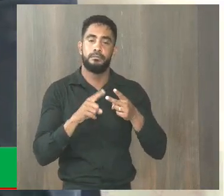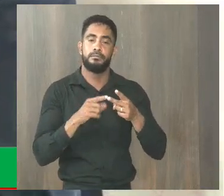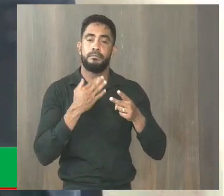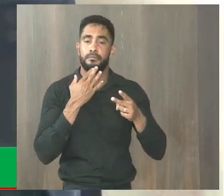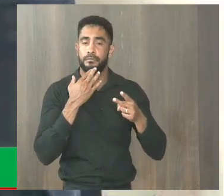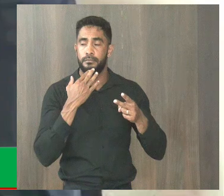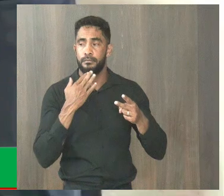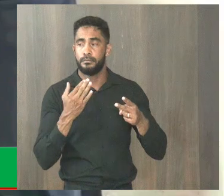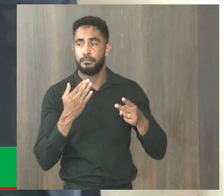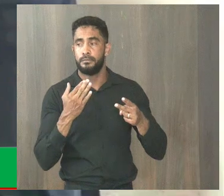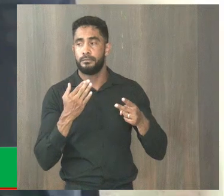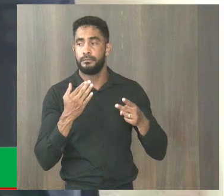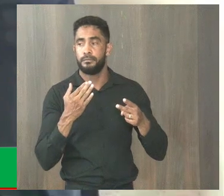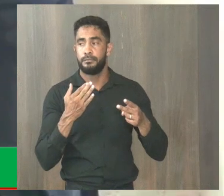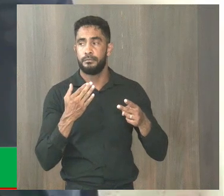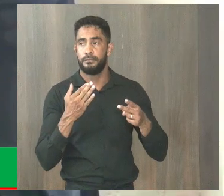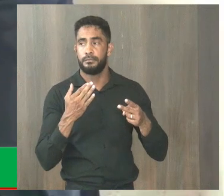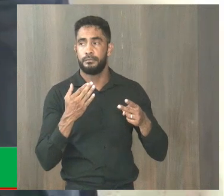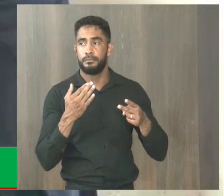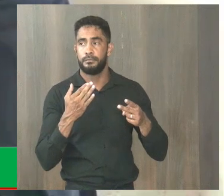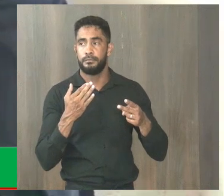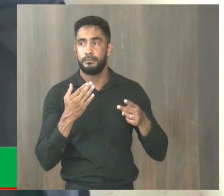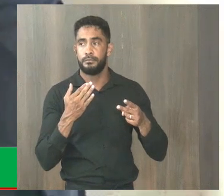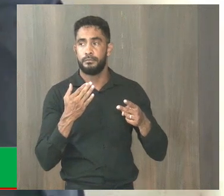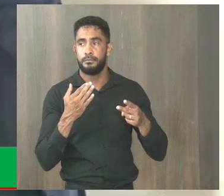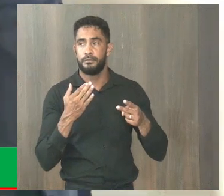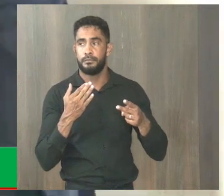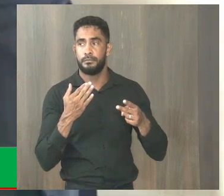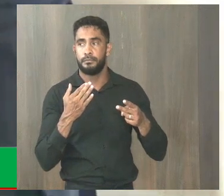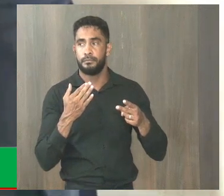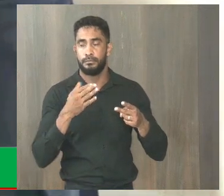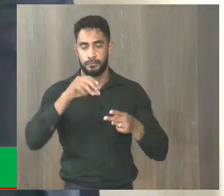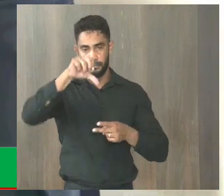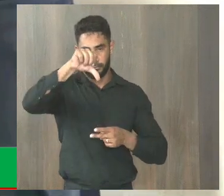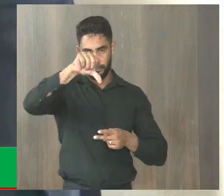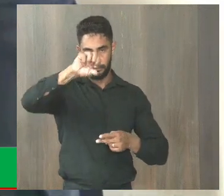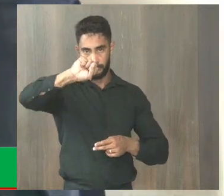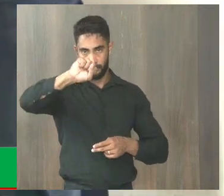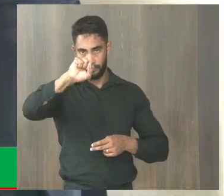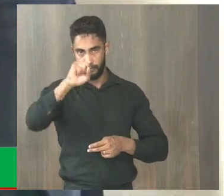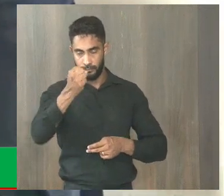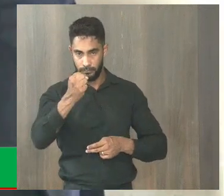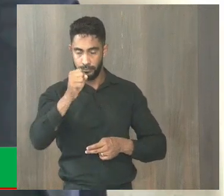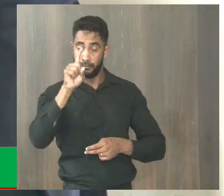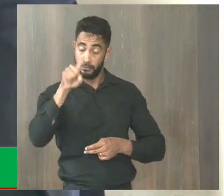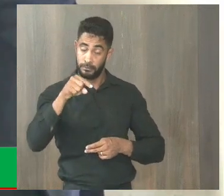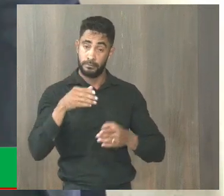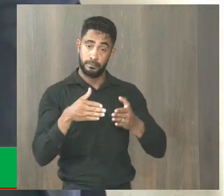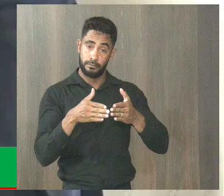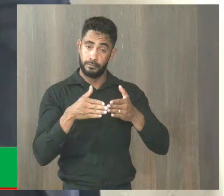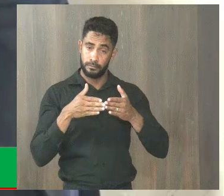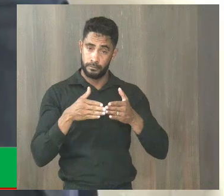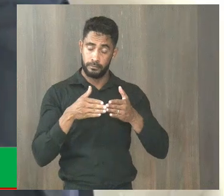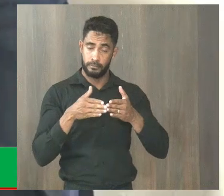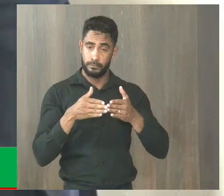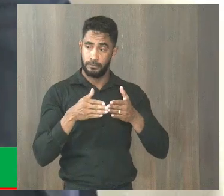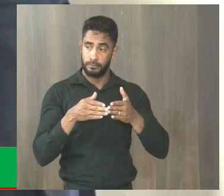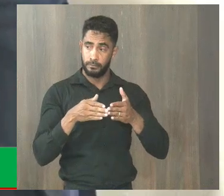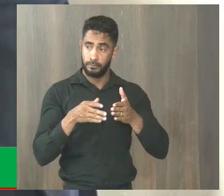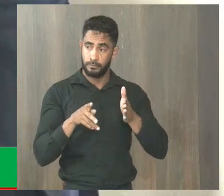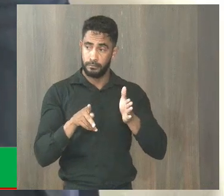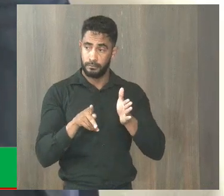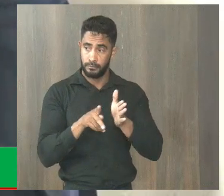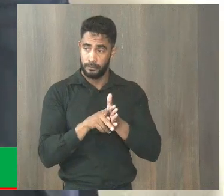requerimento, né, o requerimento 98. É um requerimento que seja providenciado um